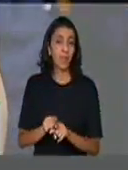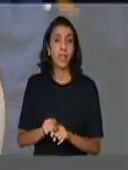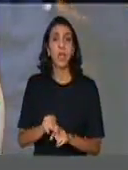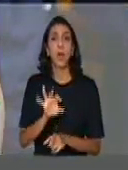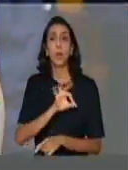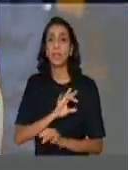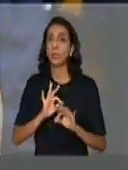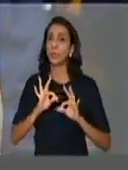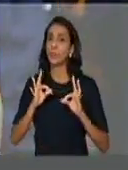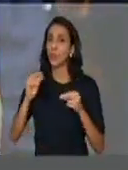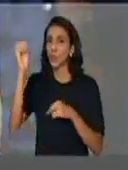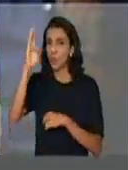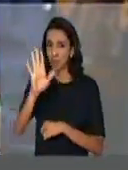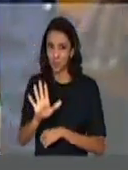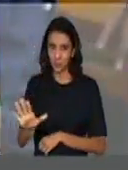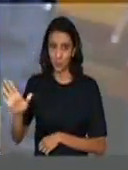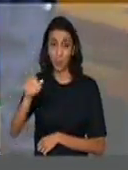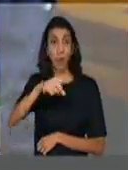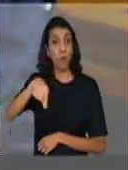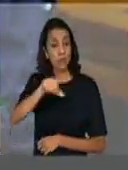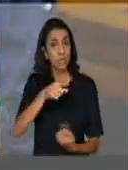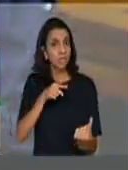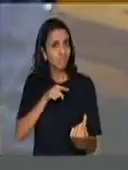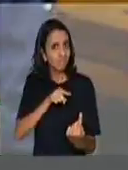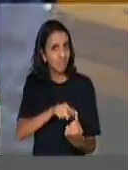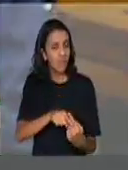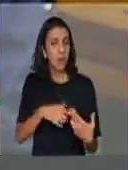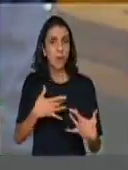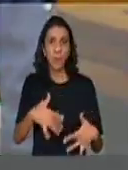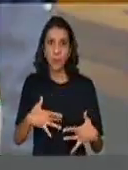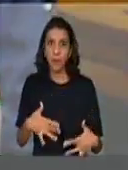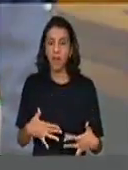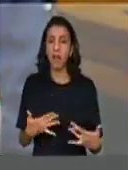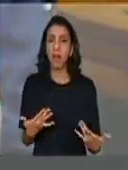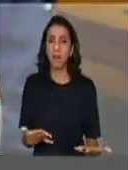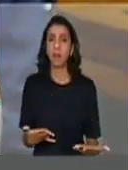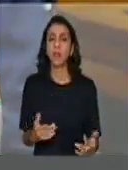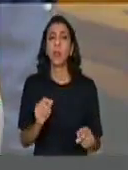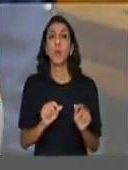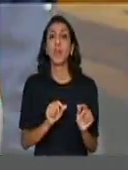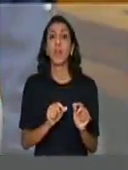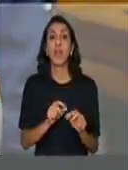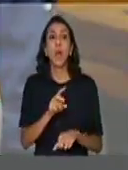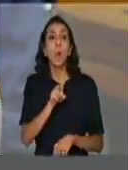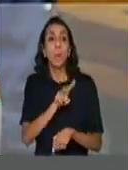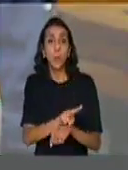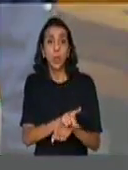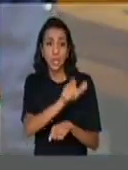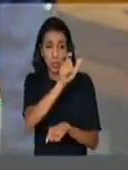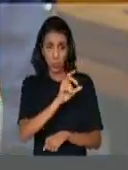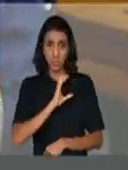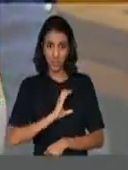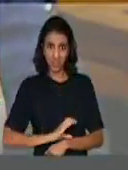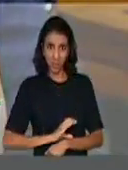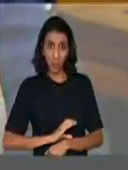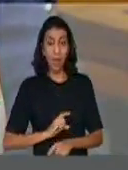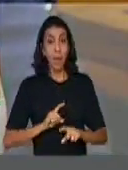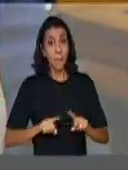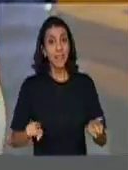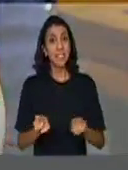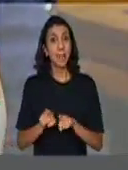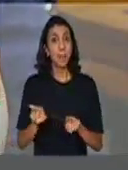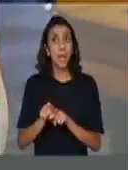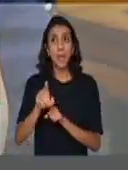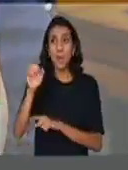Brasil. Vocês têm uma grande missão, tenho certeza, de proteger não só o cidadão, mas o país,